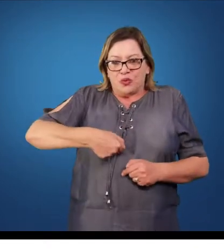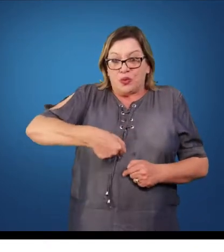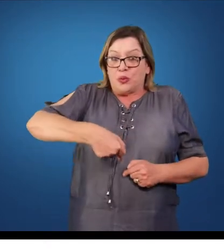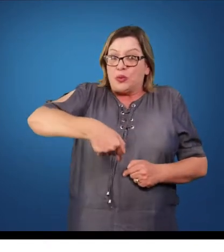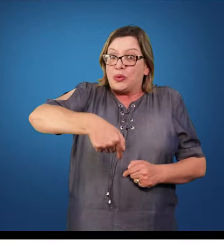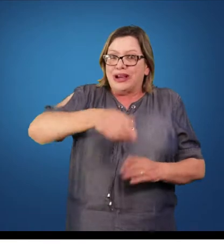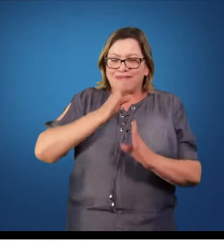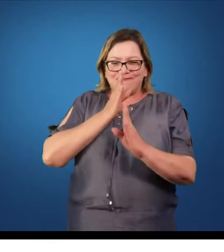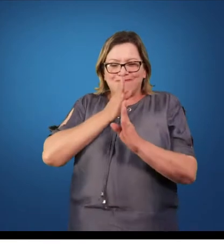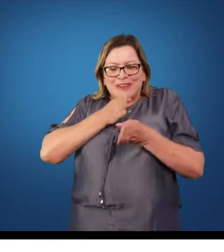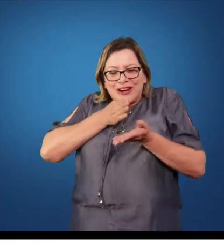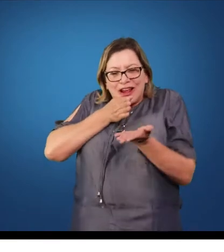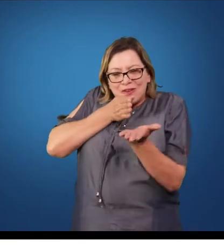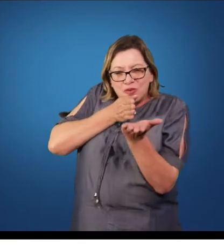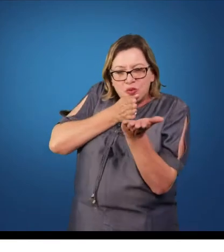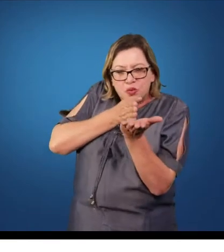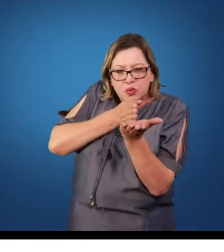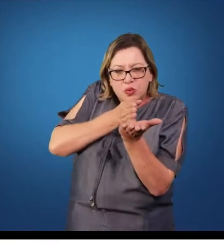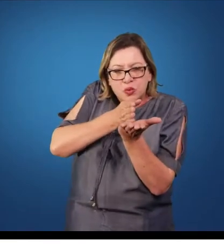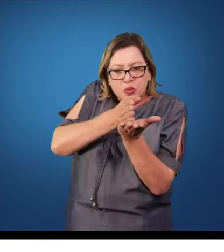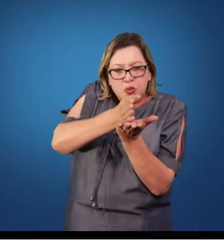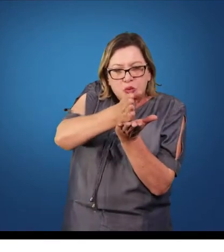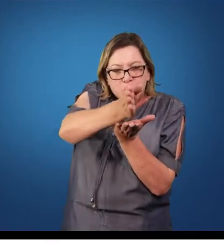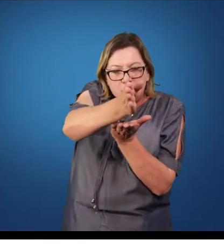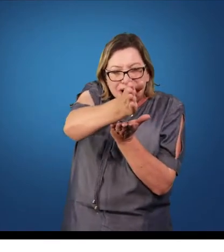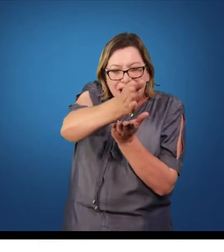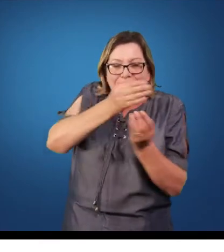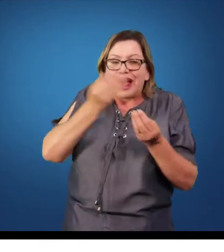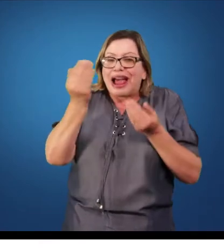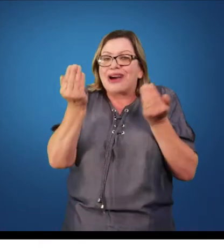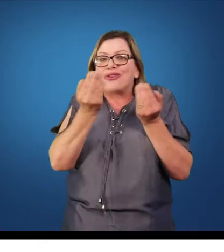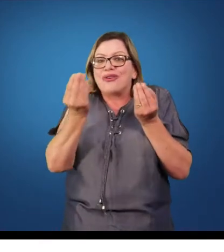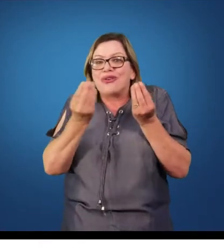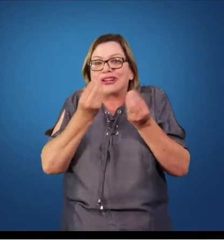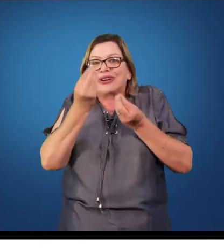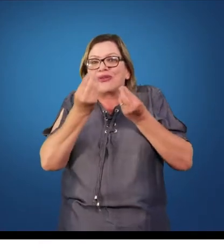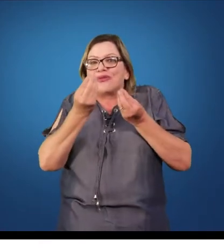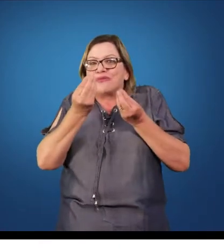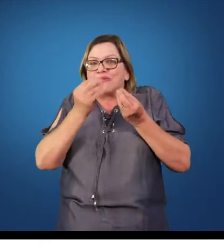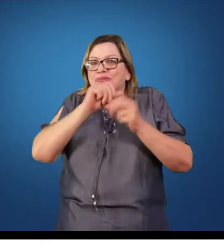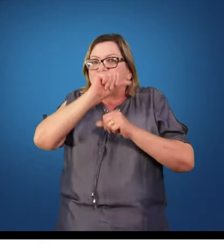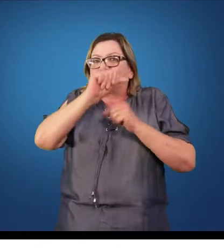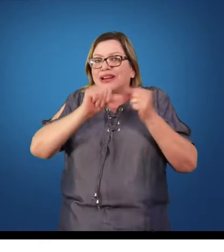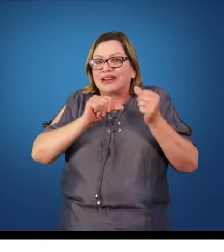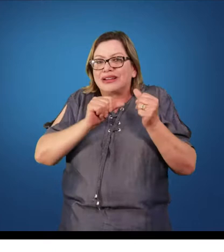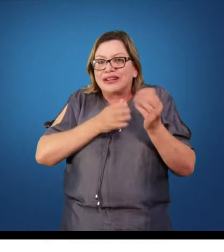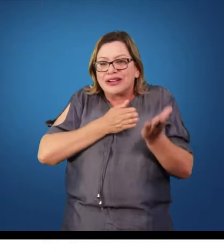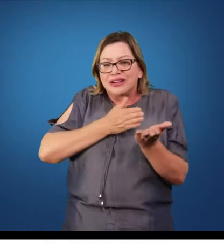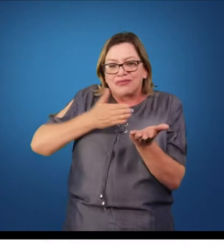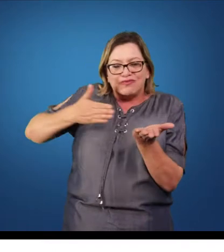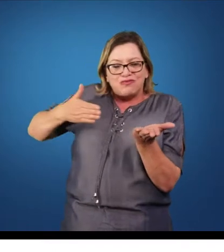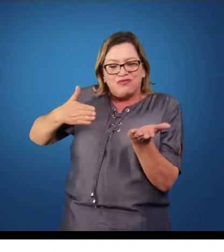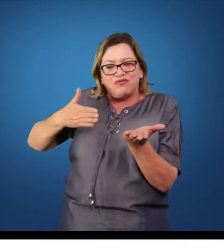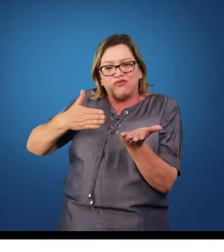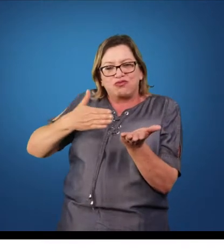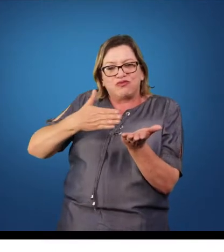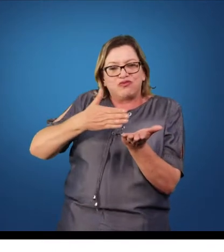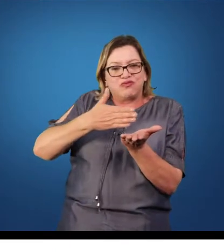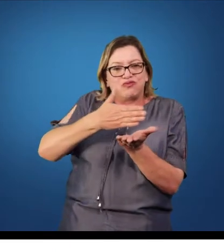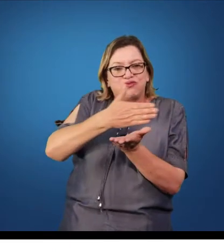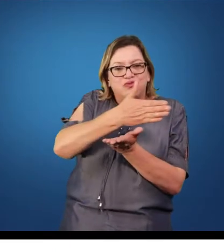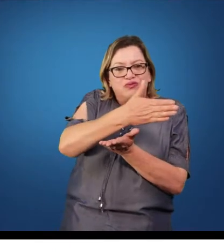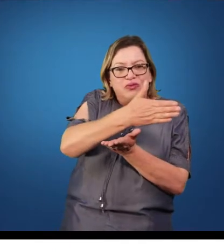reta, certo? Agora não. Agora eu vou fazer o quê? Vou entrar na diagonal para o